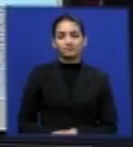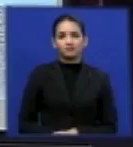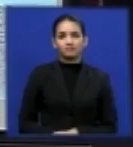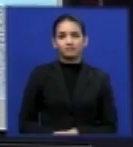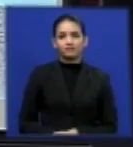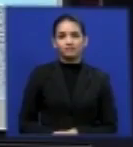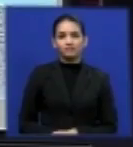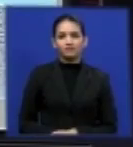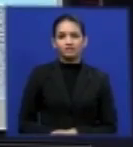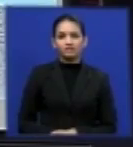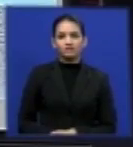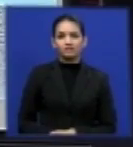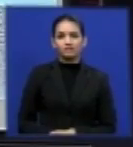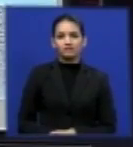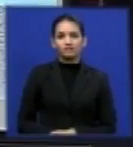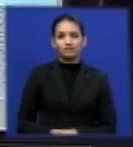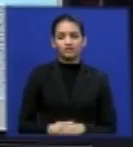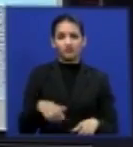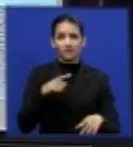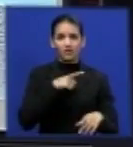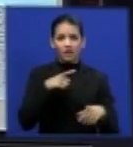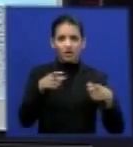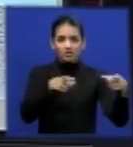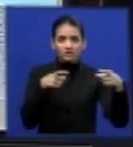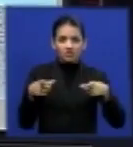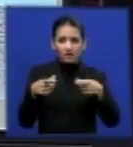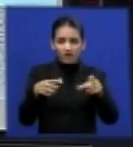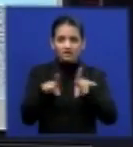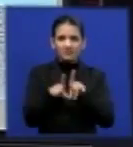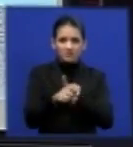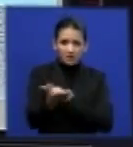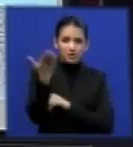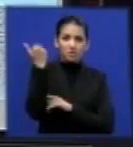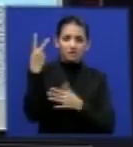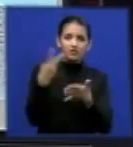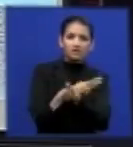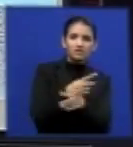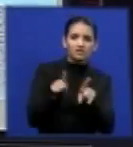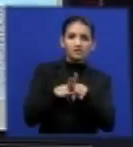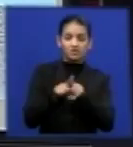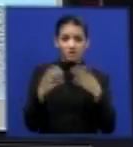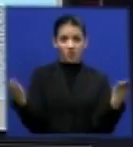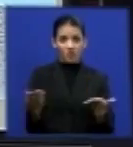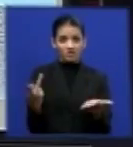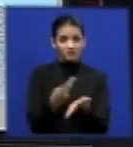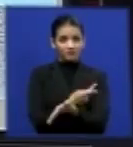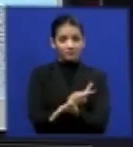Extensas áreas foram, e ainda são em alguns locais, inclusive do Brasil,